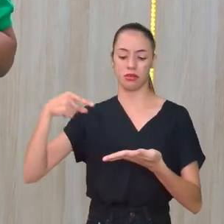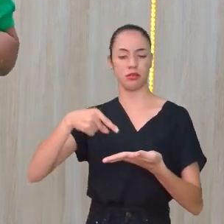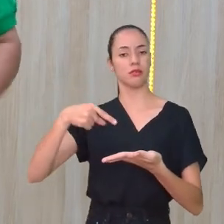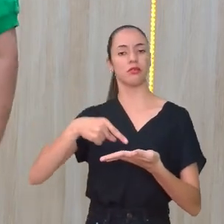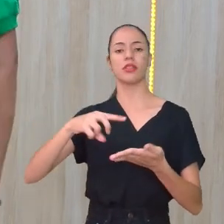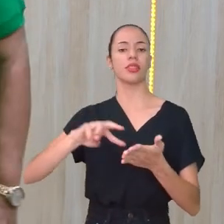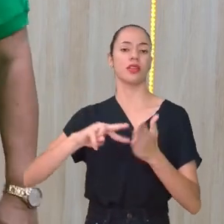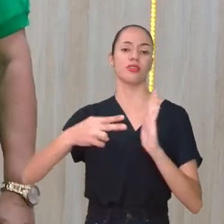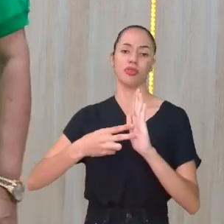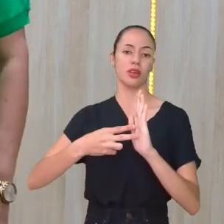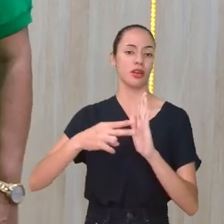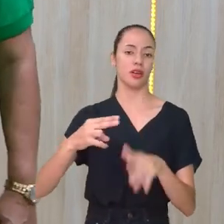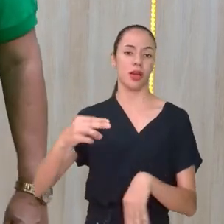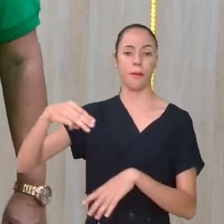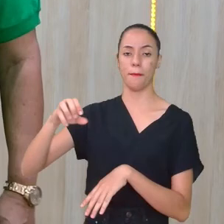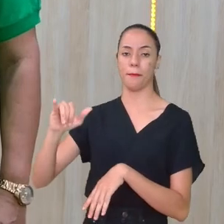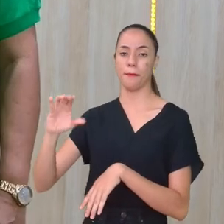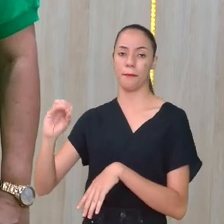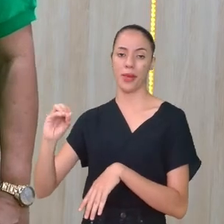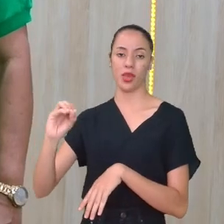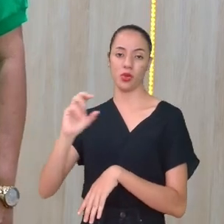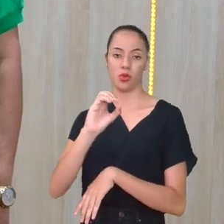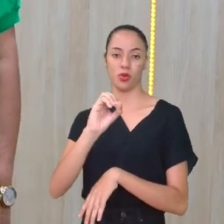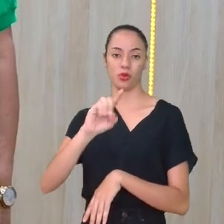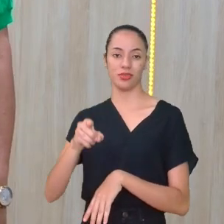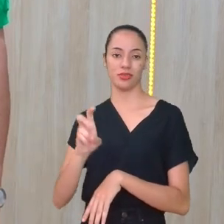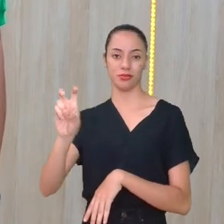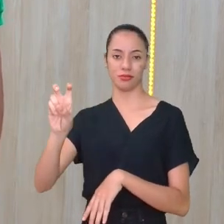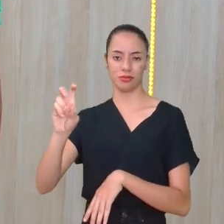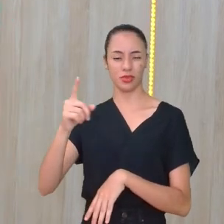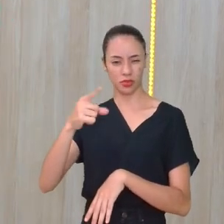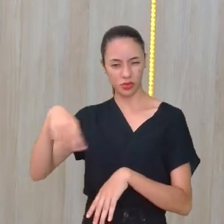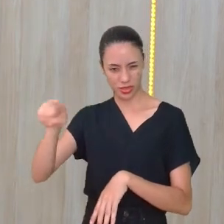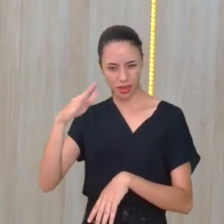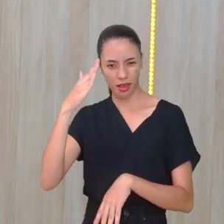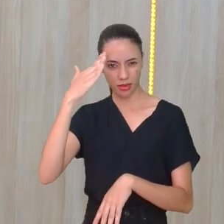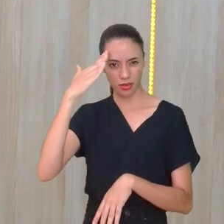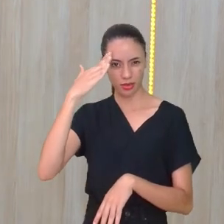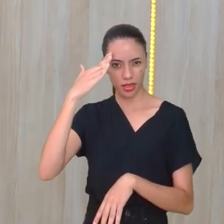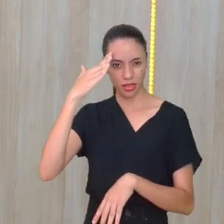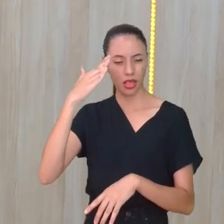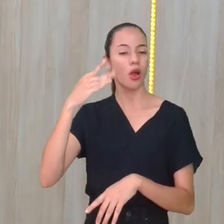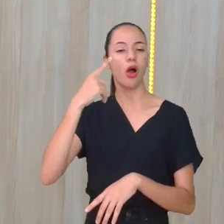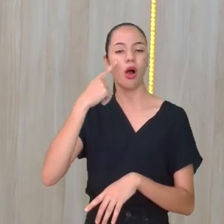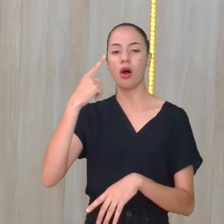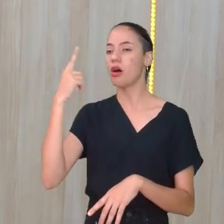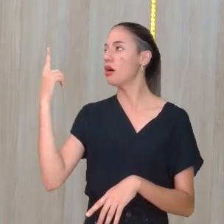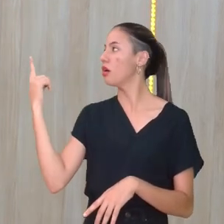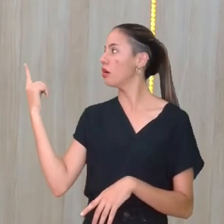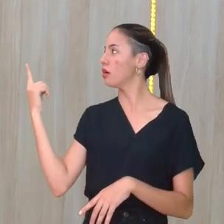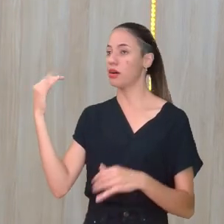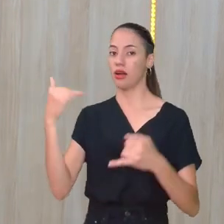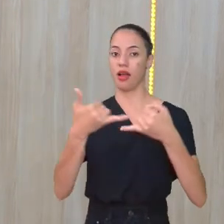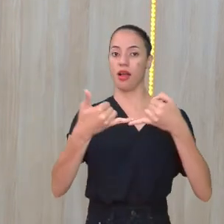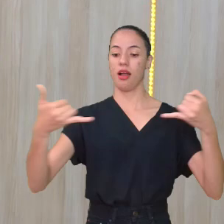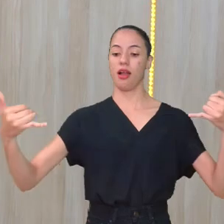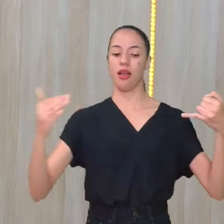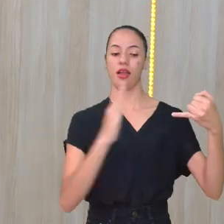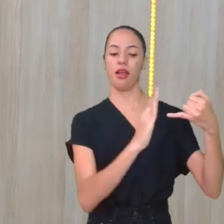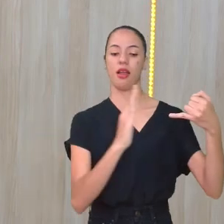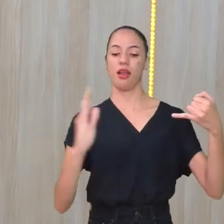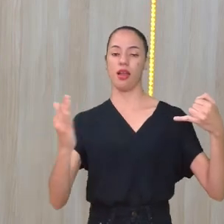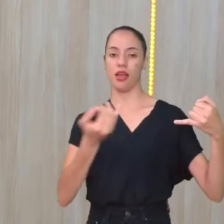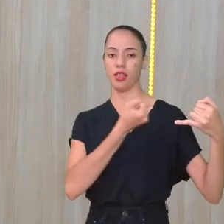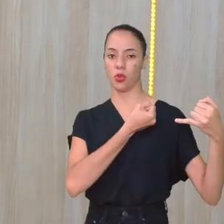certo? Então, vamos ver se vocês conseguiram entender dessa forma a reta. Então,